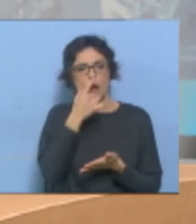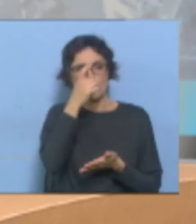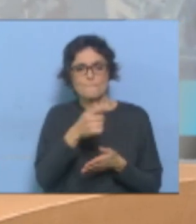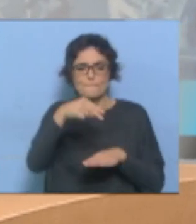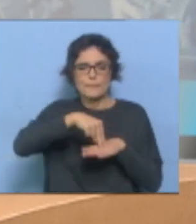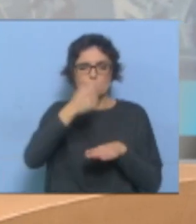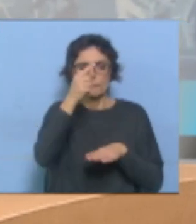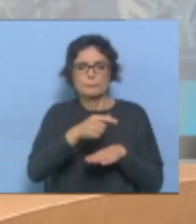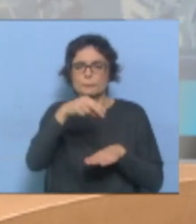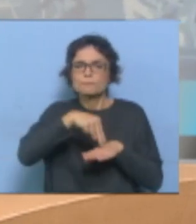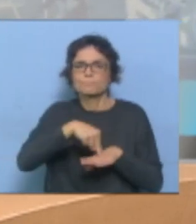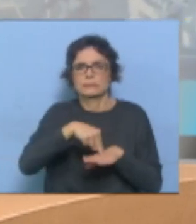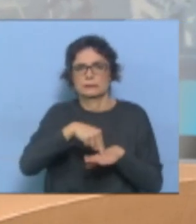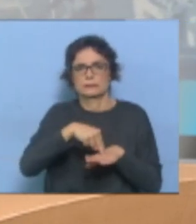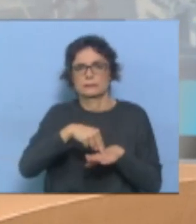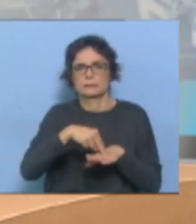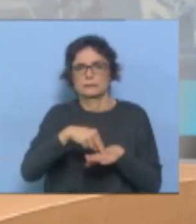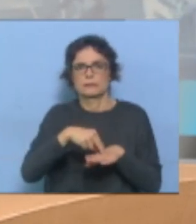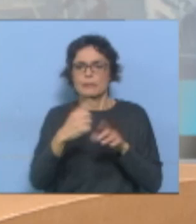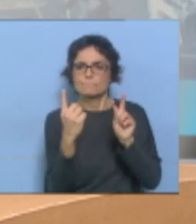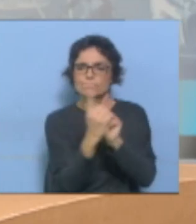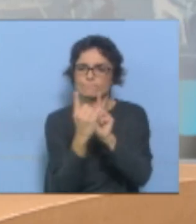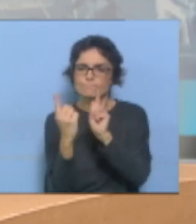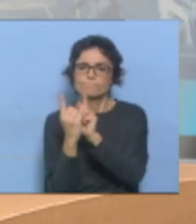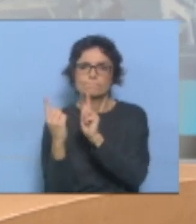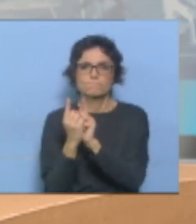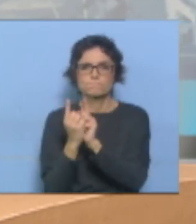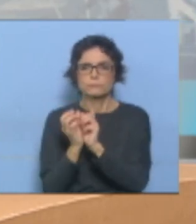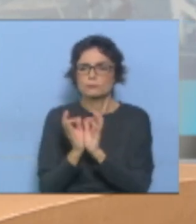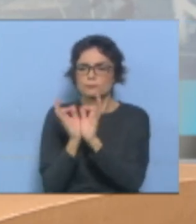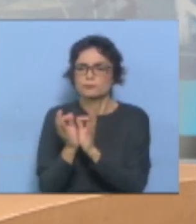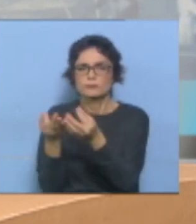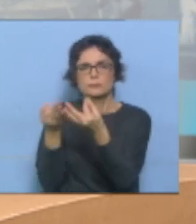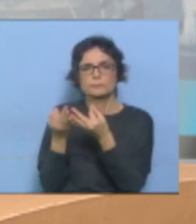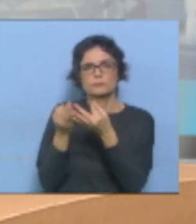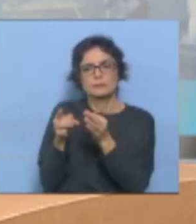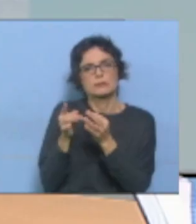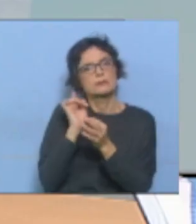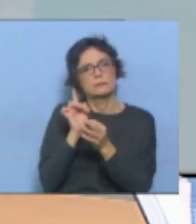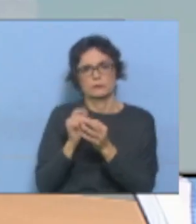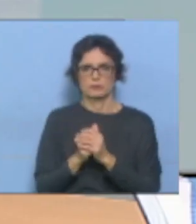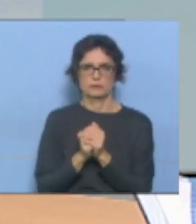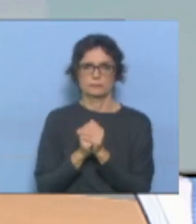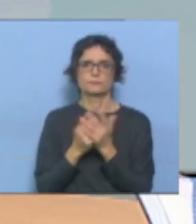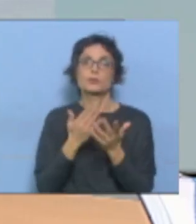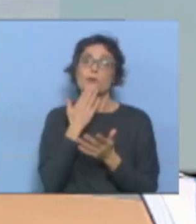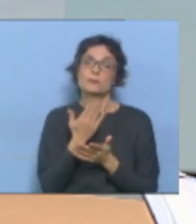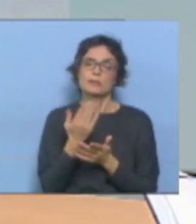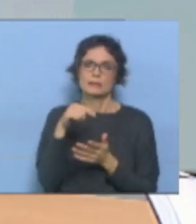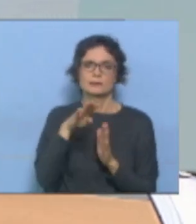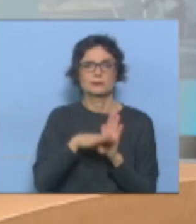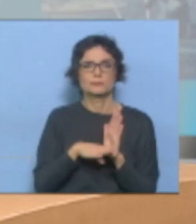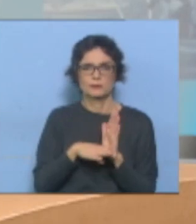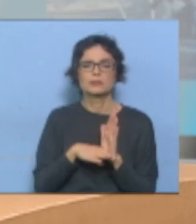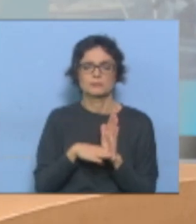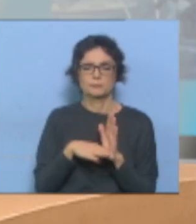suportar esse alívio e consolo que temos que ser uns para os outros. Muito bem, Padre José Manuel Pereira de Almeida, muito obrigado pela sua presença hoje aqui